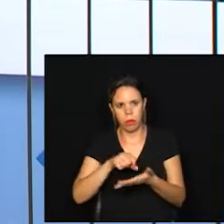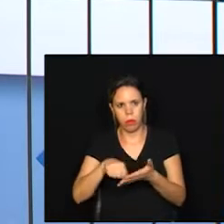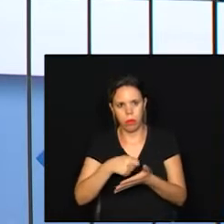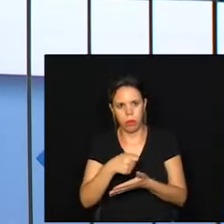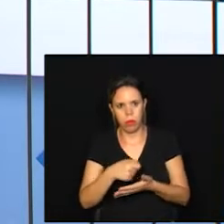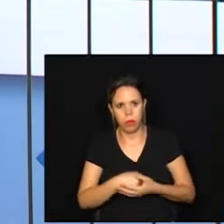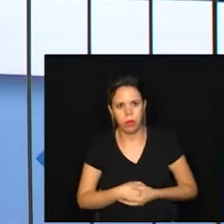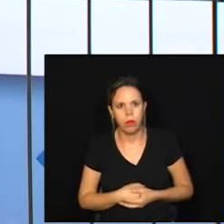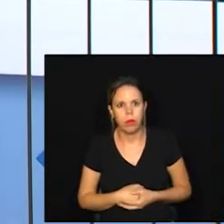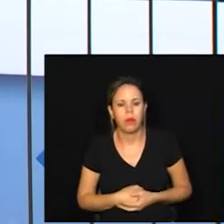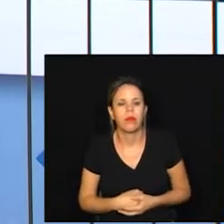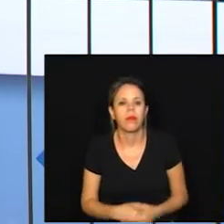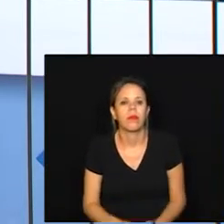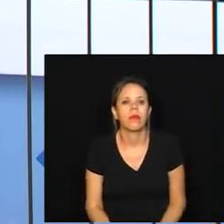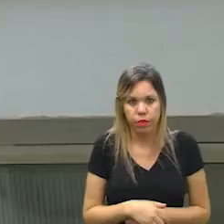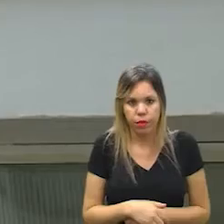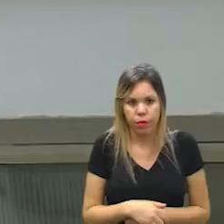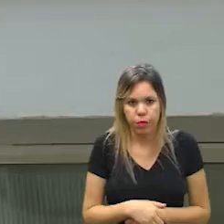inscrição.